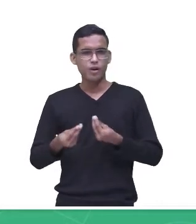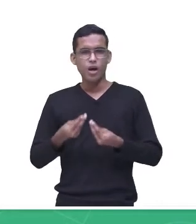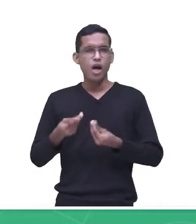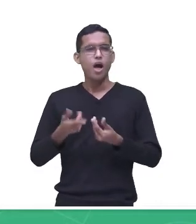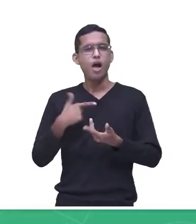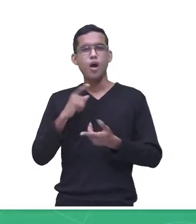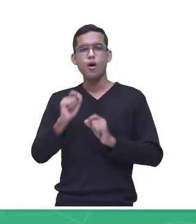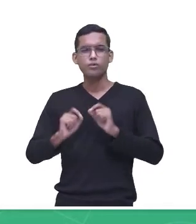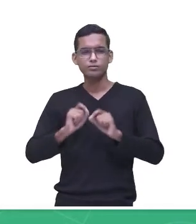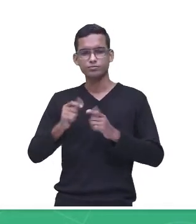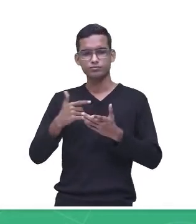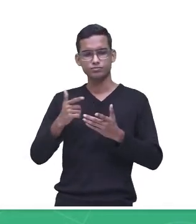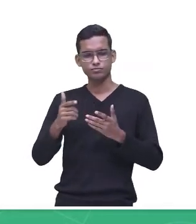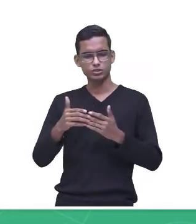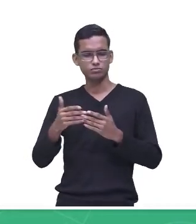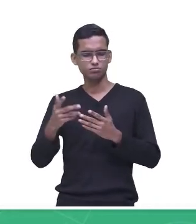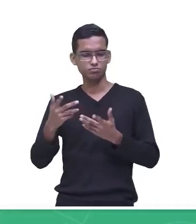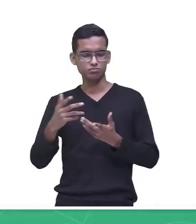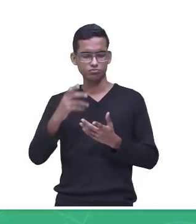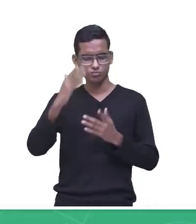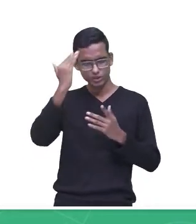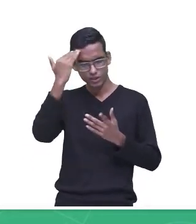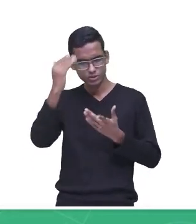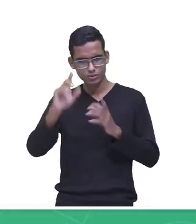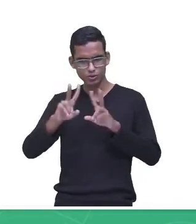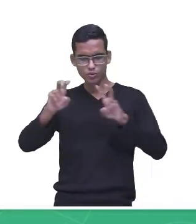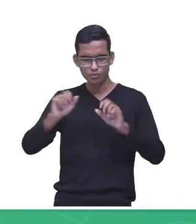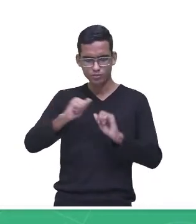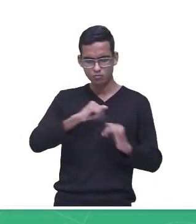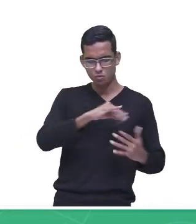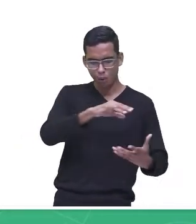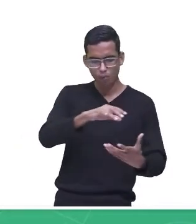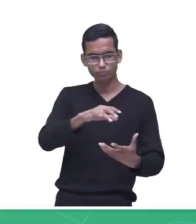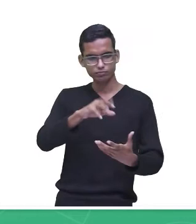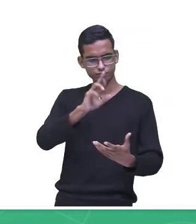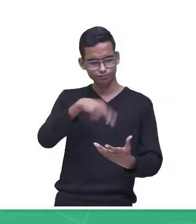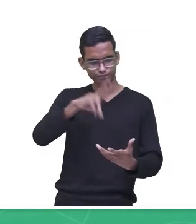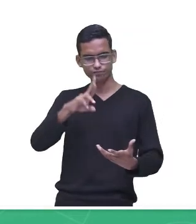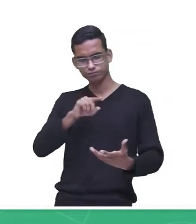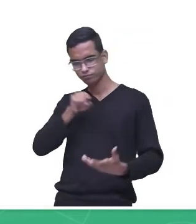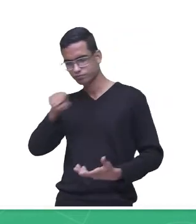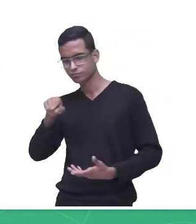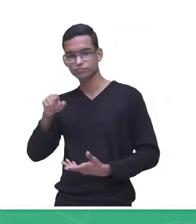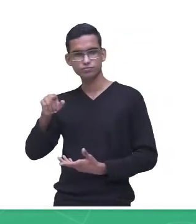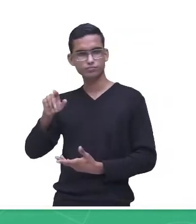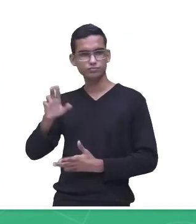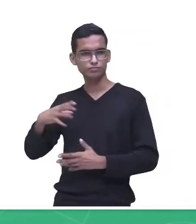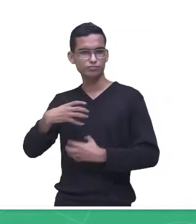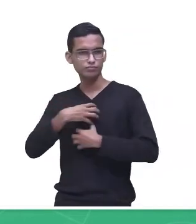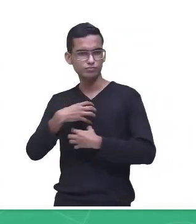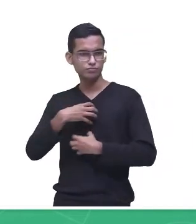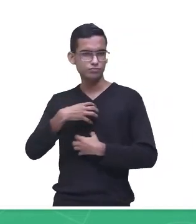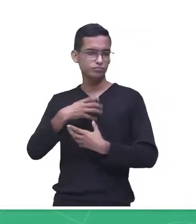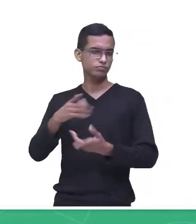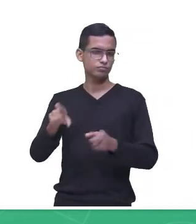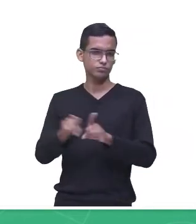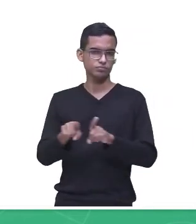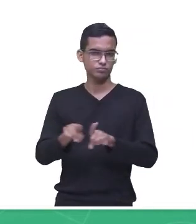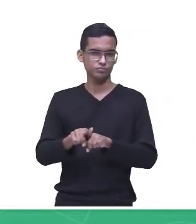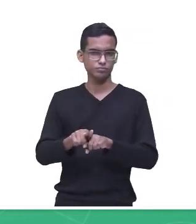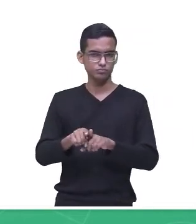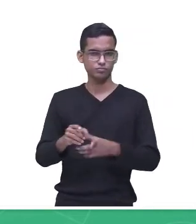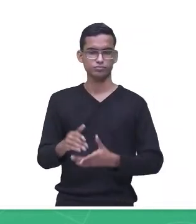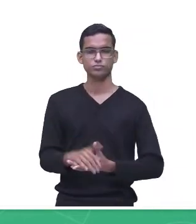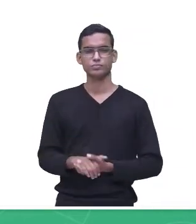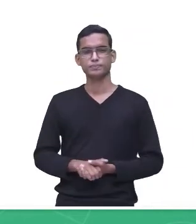conclusão entre dois mundos, né? O mundo sensível, o mundo inteligível, razão e sensação. O